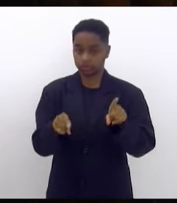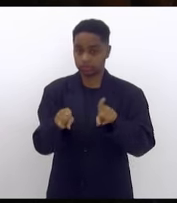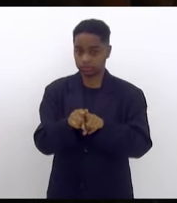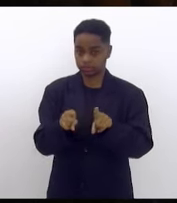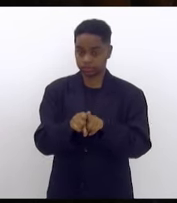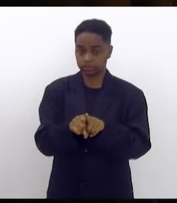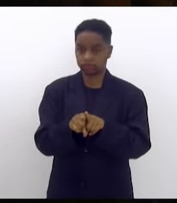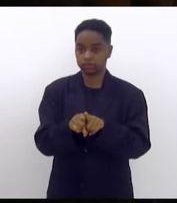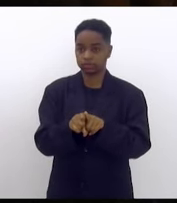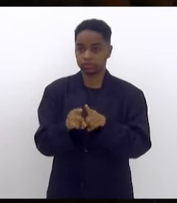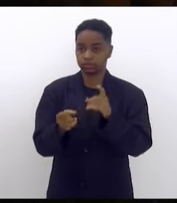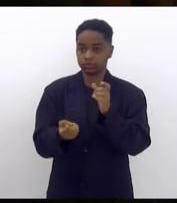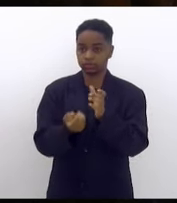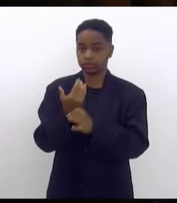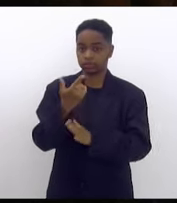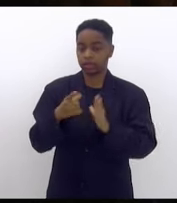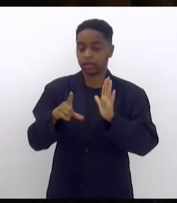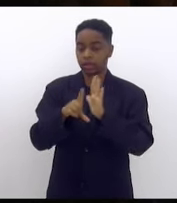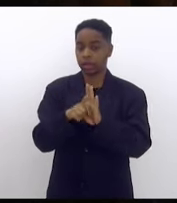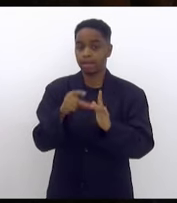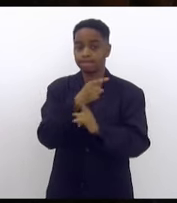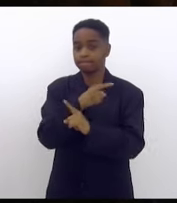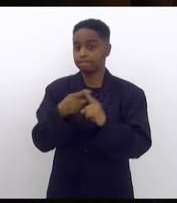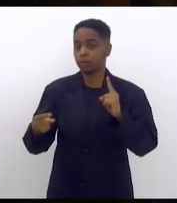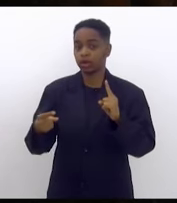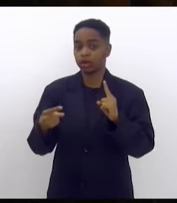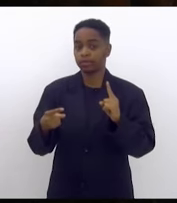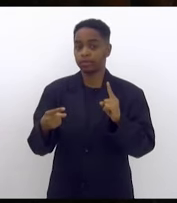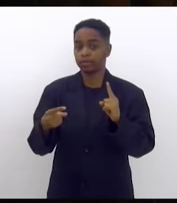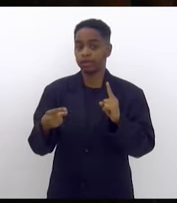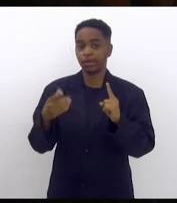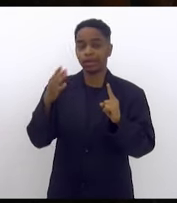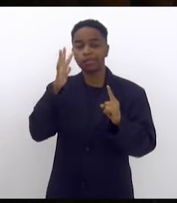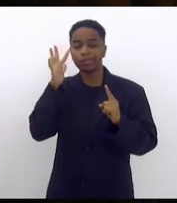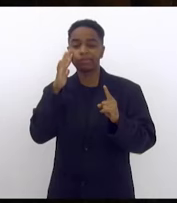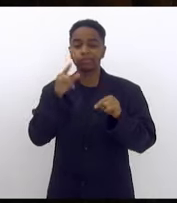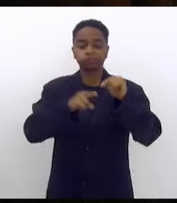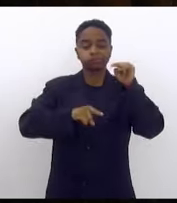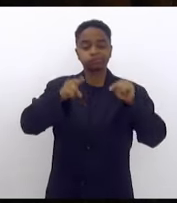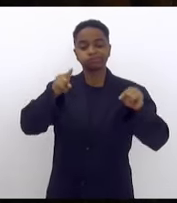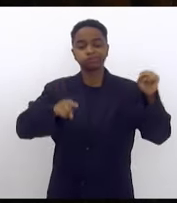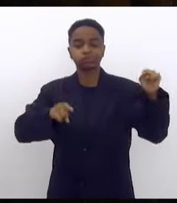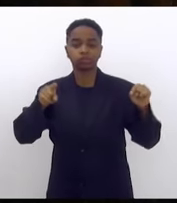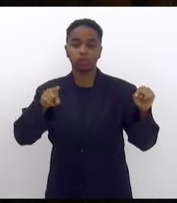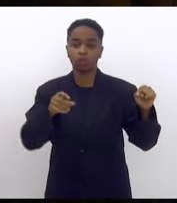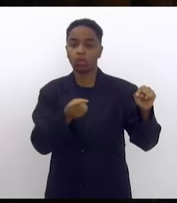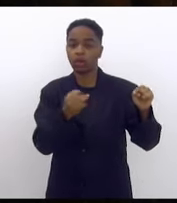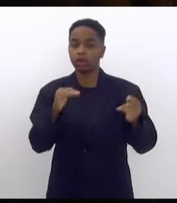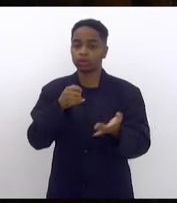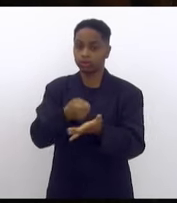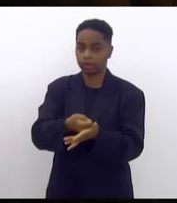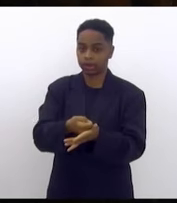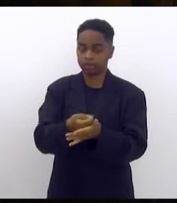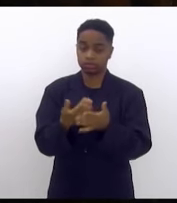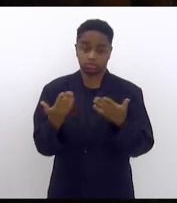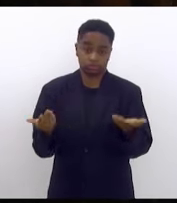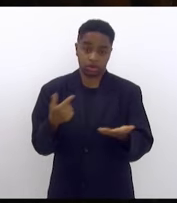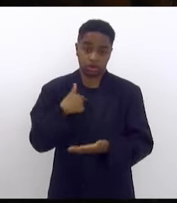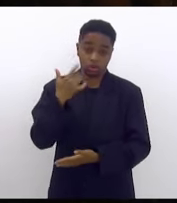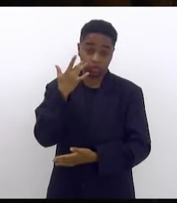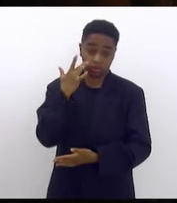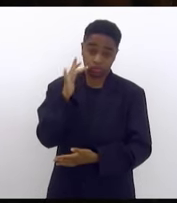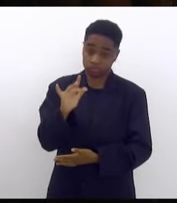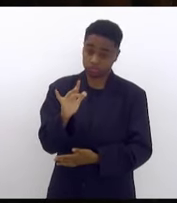autor da lei que proíbe por estimativa. E não sei se com essa